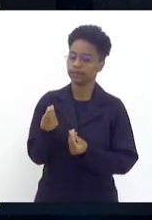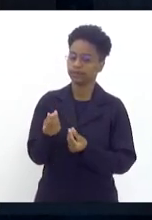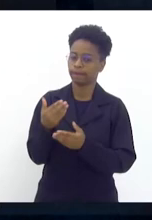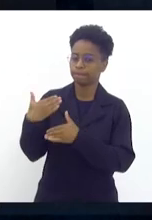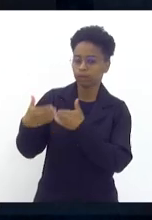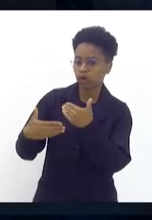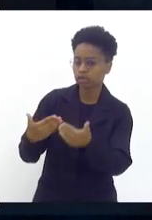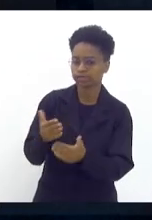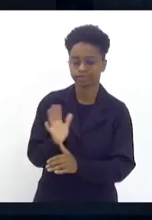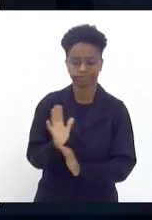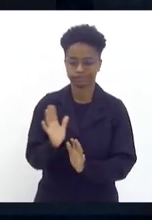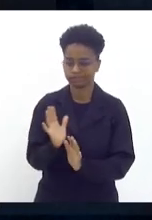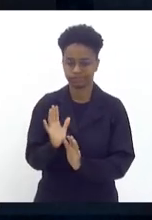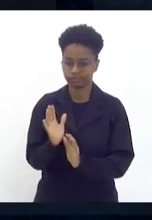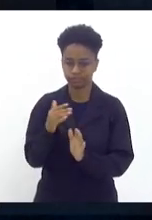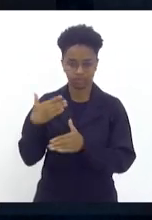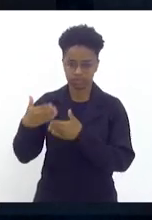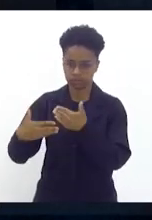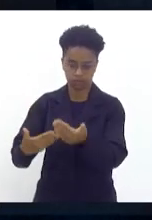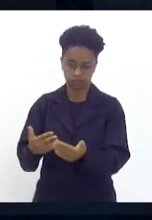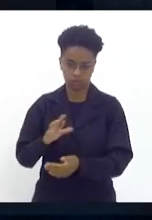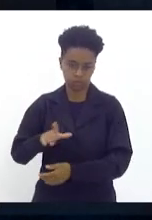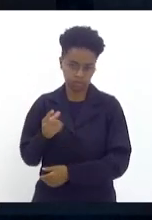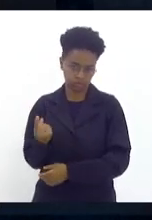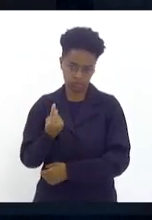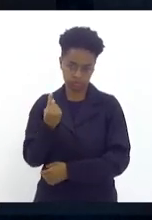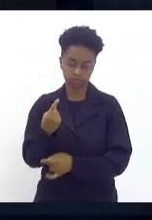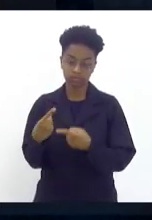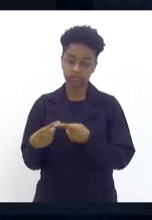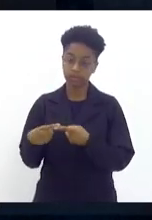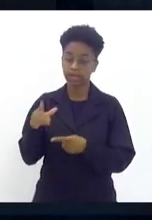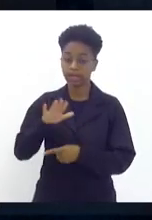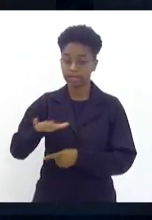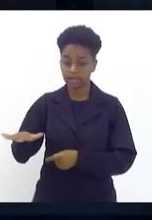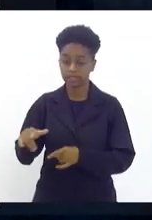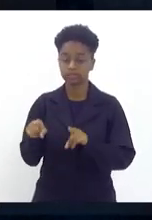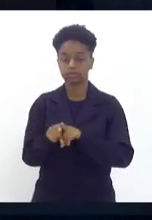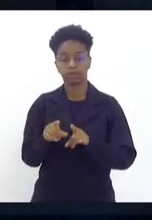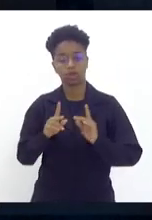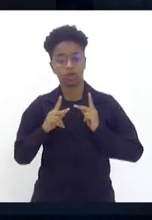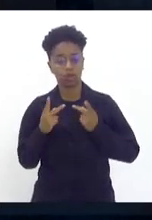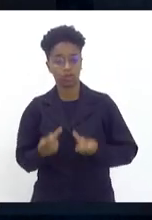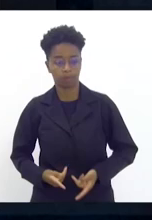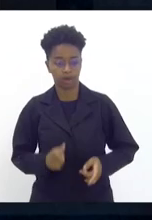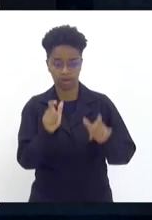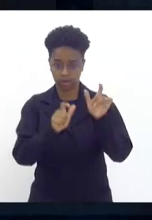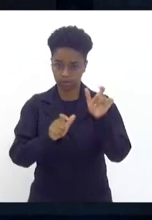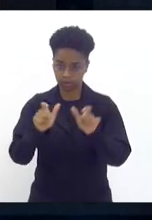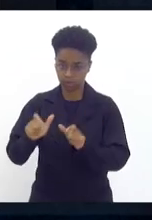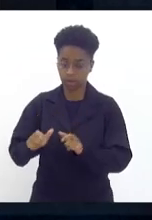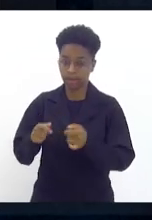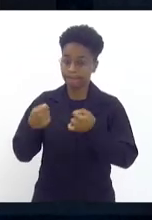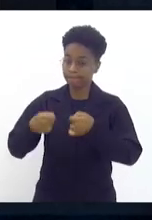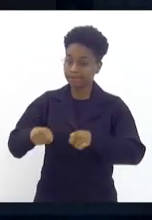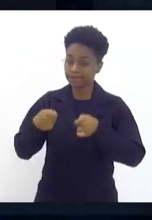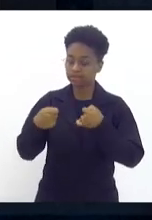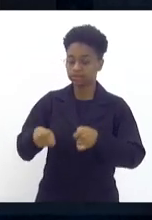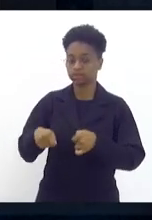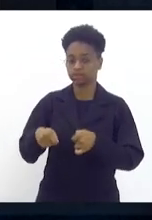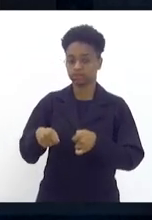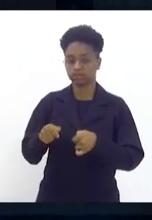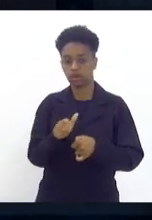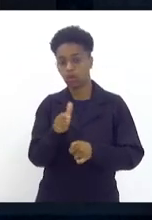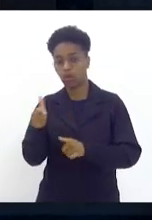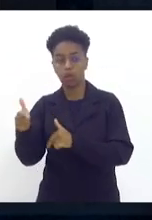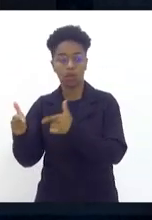nesse processo de desenvolvimento, né? A criança, o ser humano, a pessoa humana, ela depende de